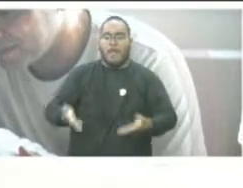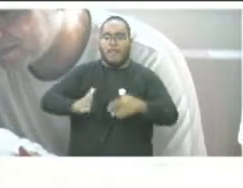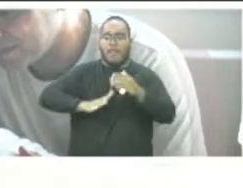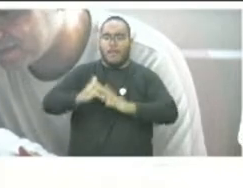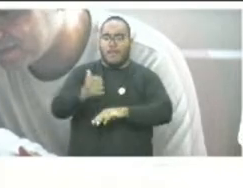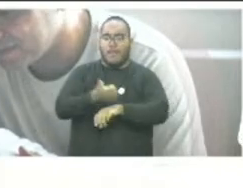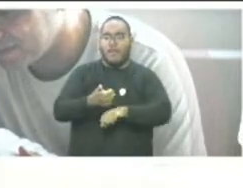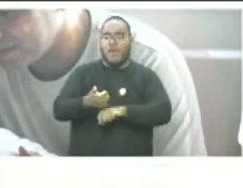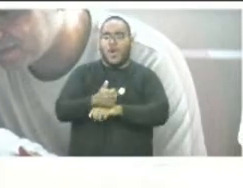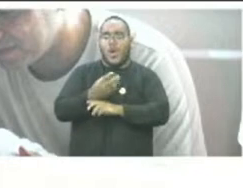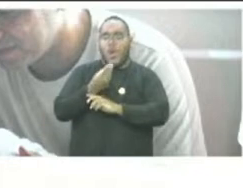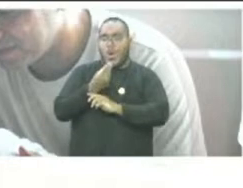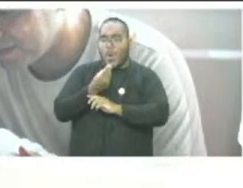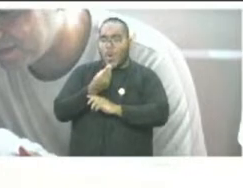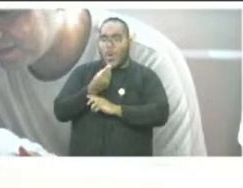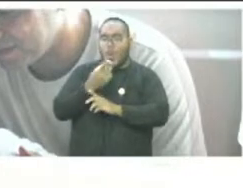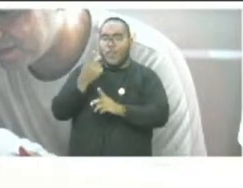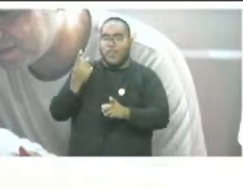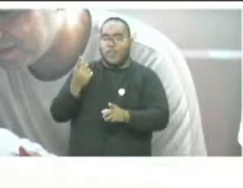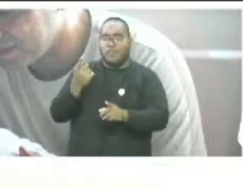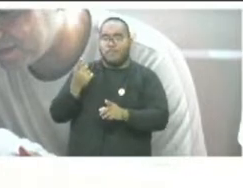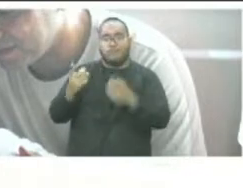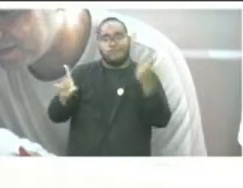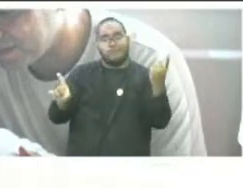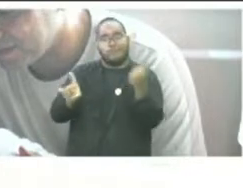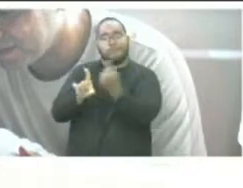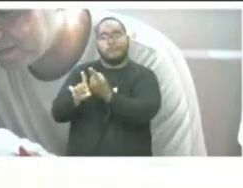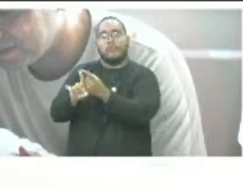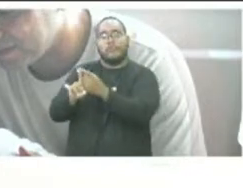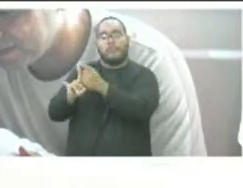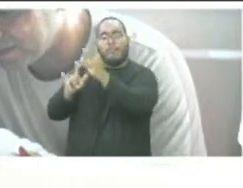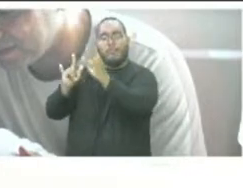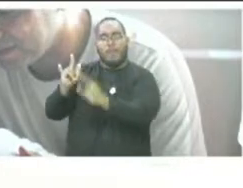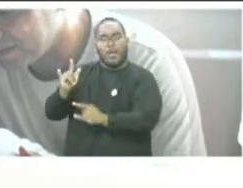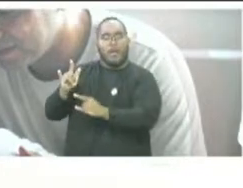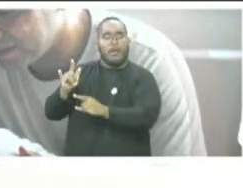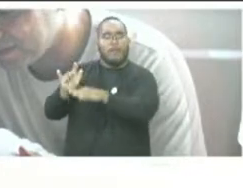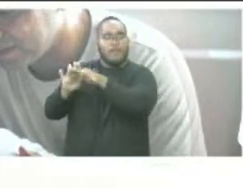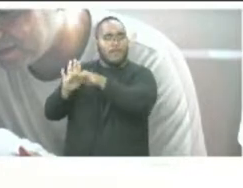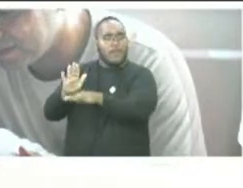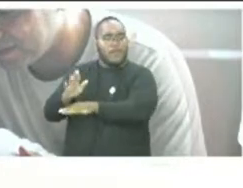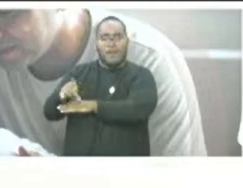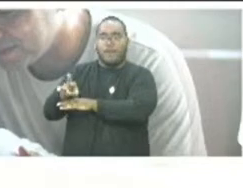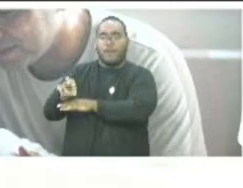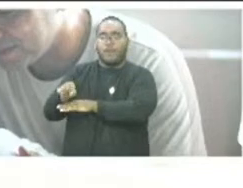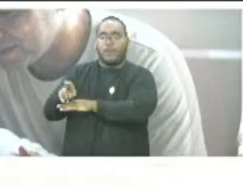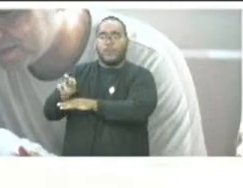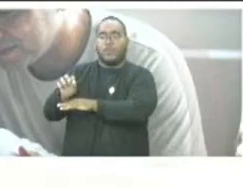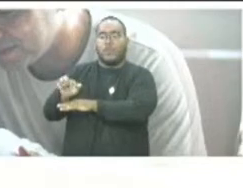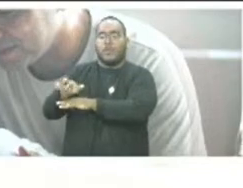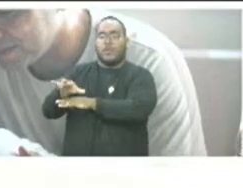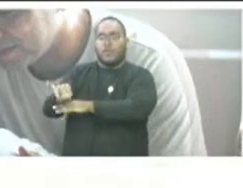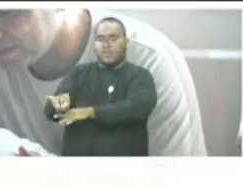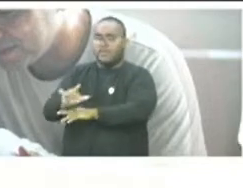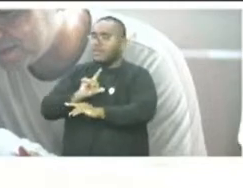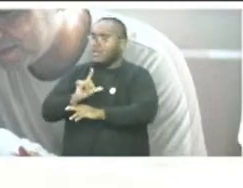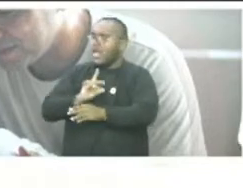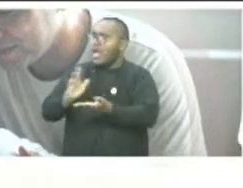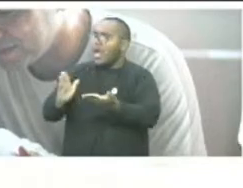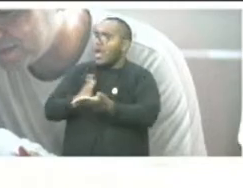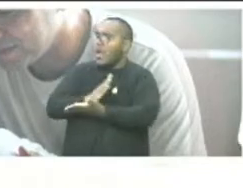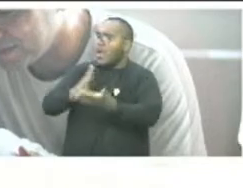obviamente, encontrar isso dentro do prontuário, isso é muito rico. Dizer que a gente tem algumas funcionalidades